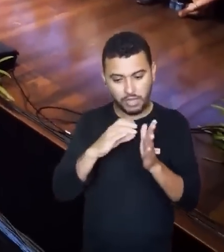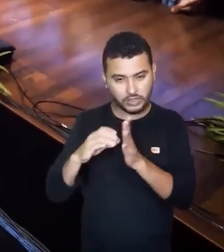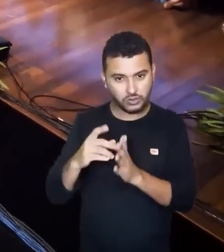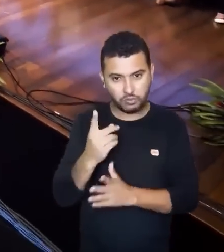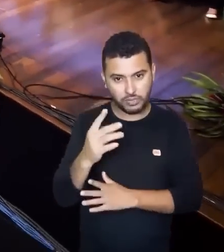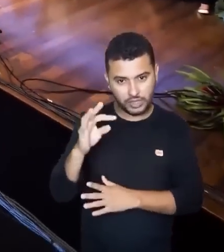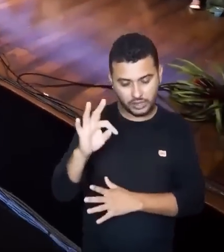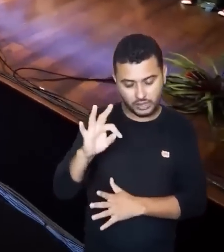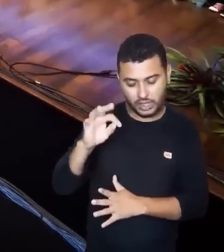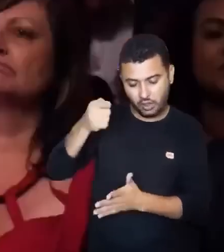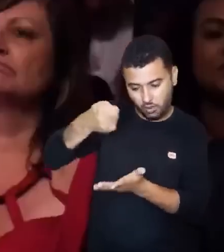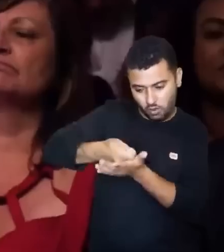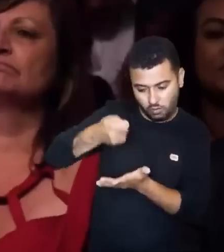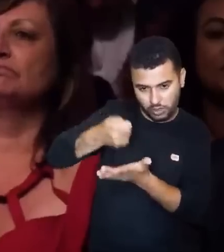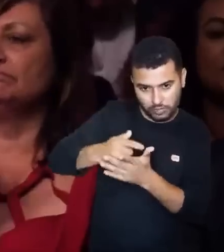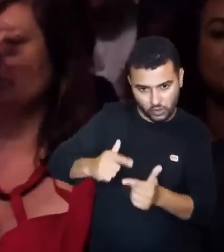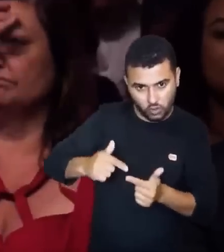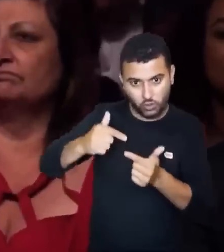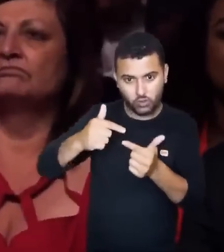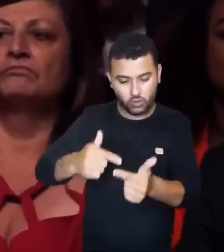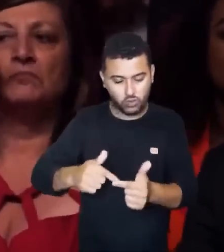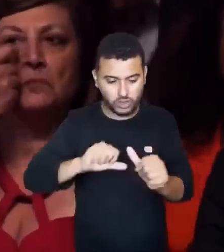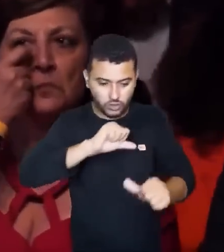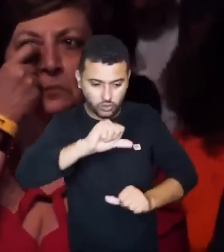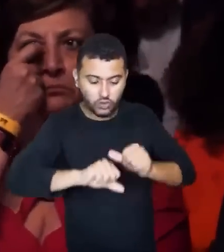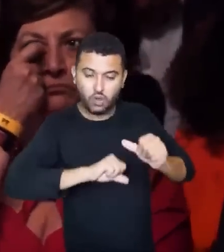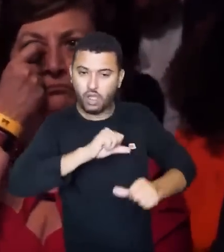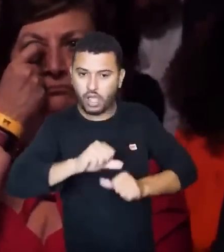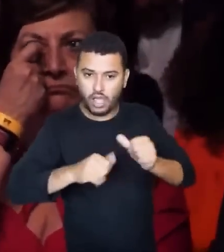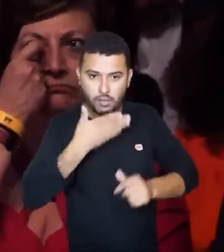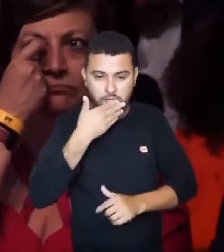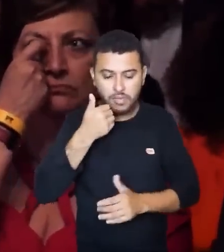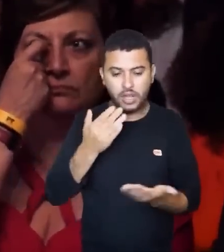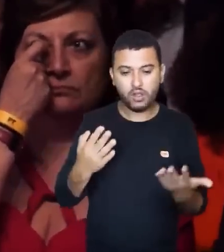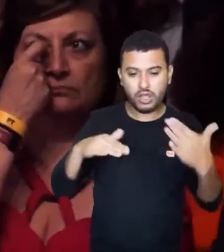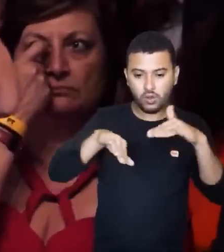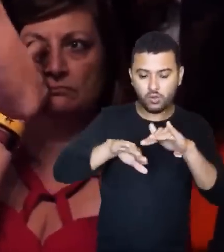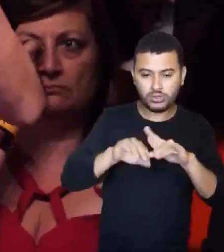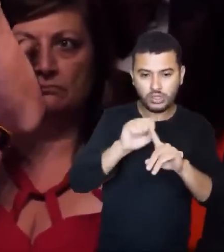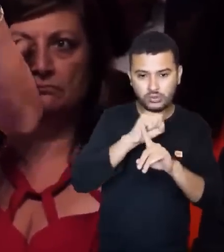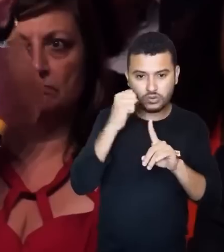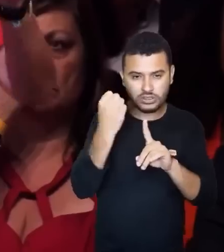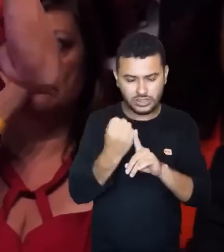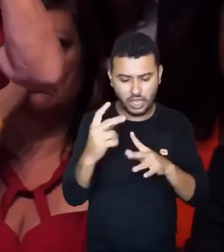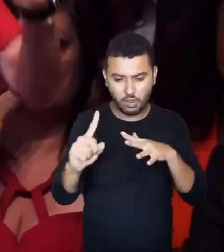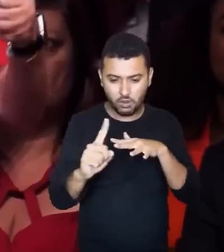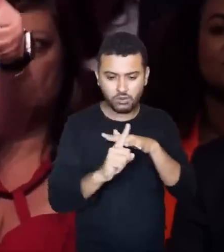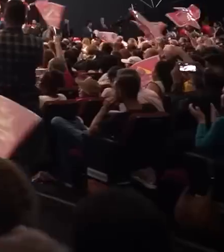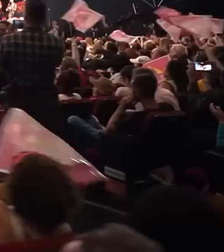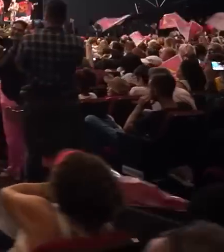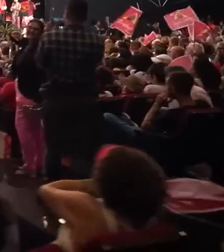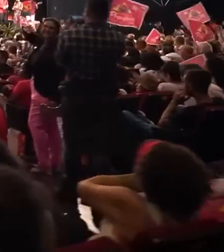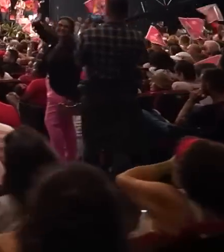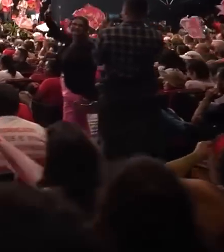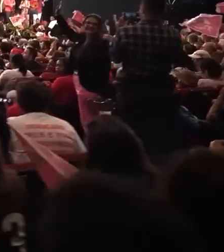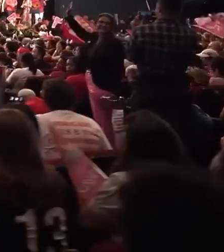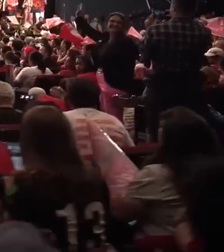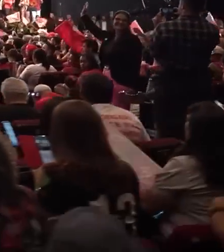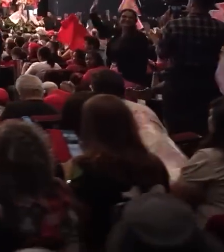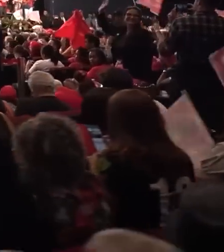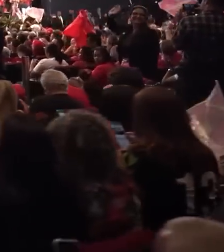comprometido com os ideais de transformação, de inclusão social e de, sobretudo, luta